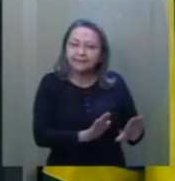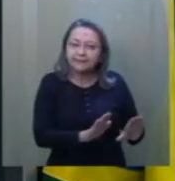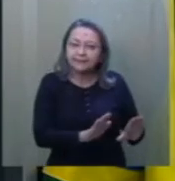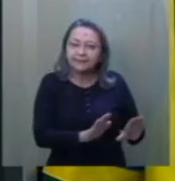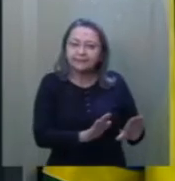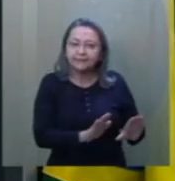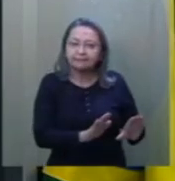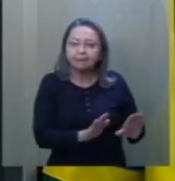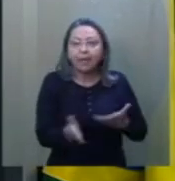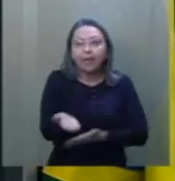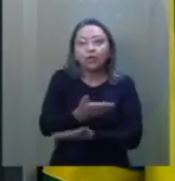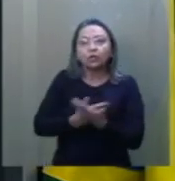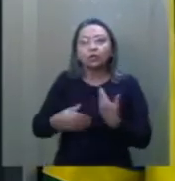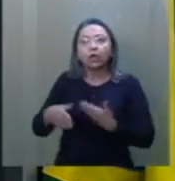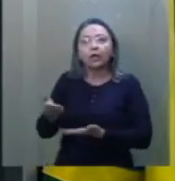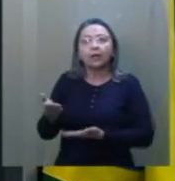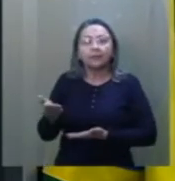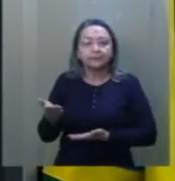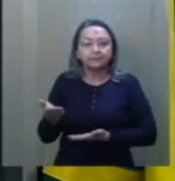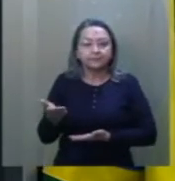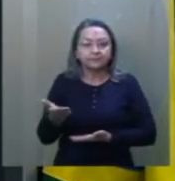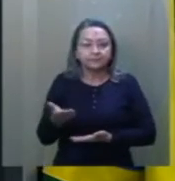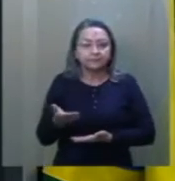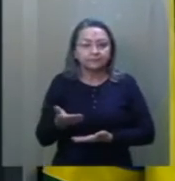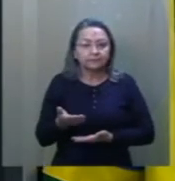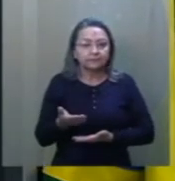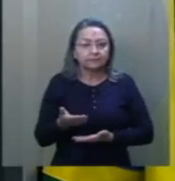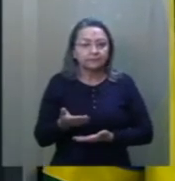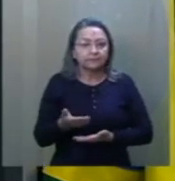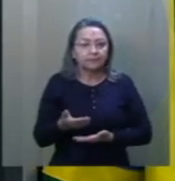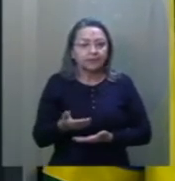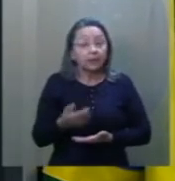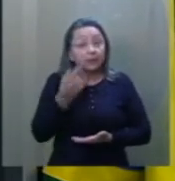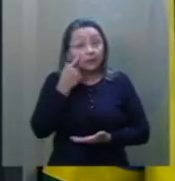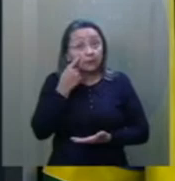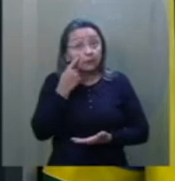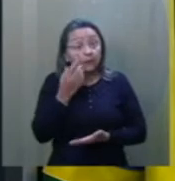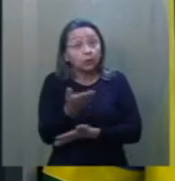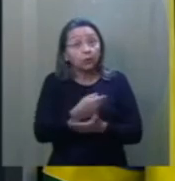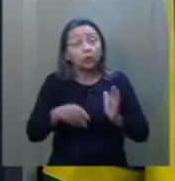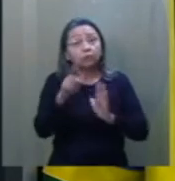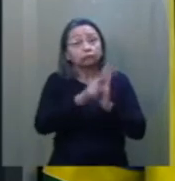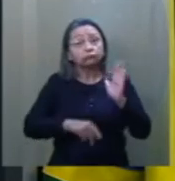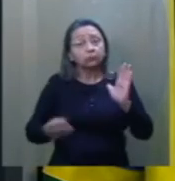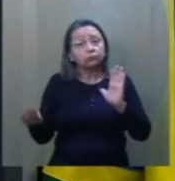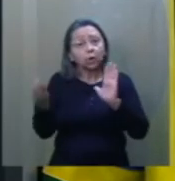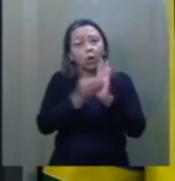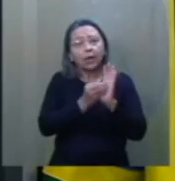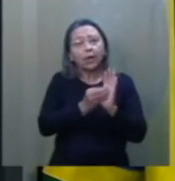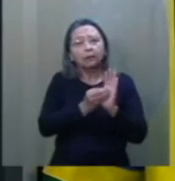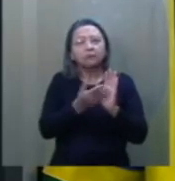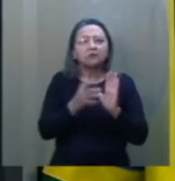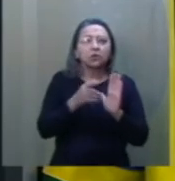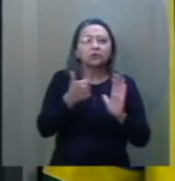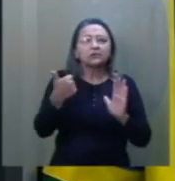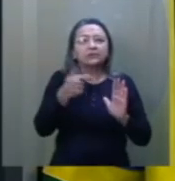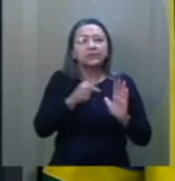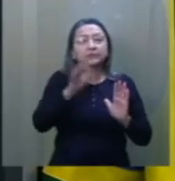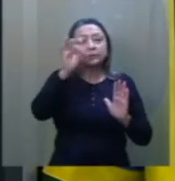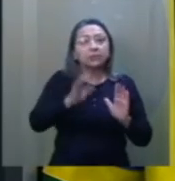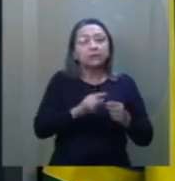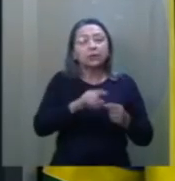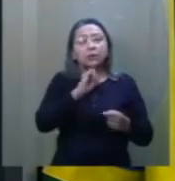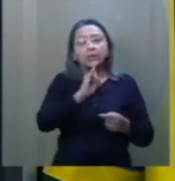em troca, né, do projeto que fixa um teto de 17% para ICMS, o